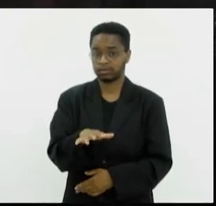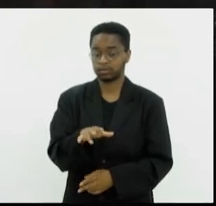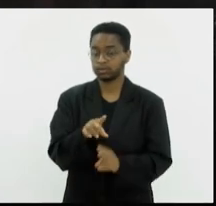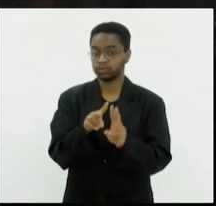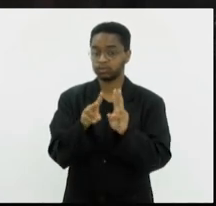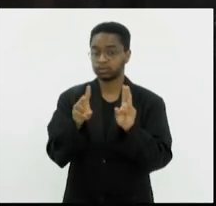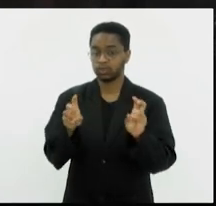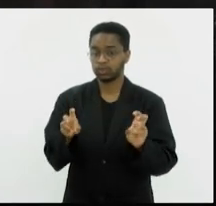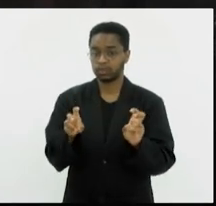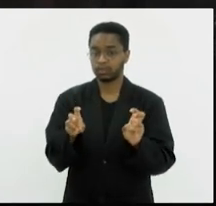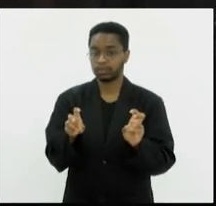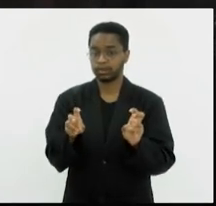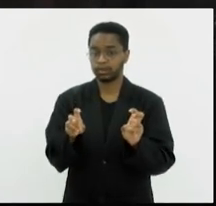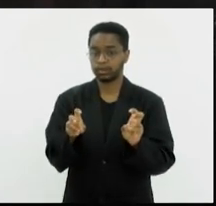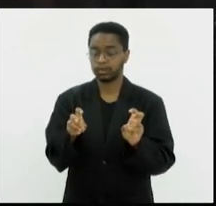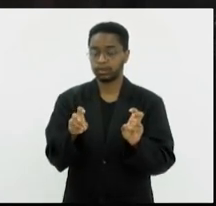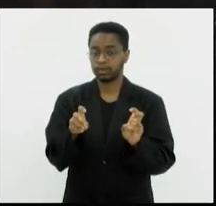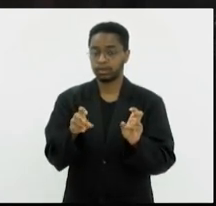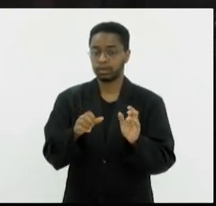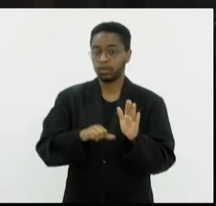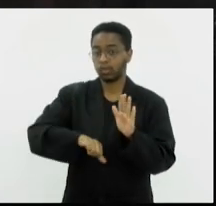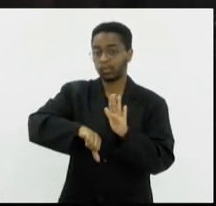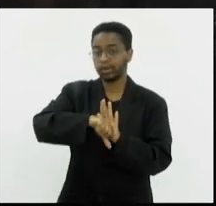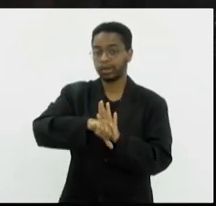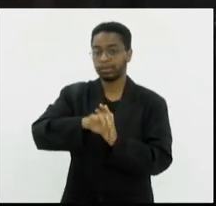relação ao Crime